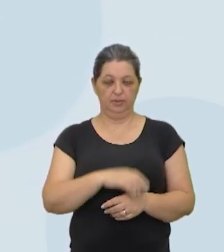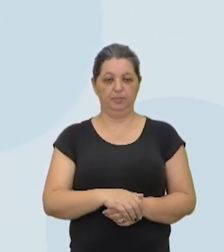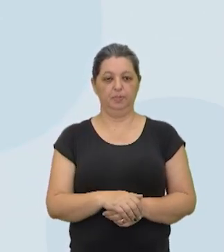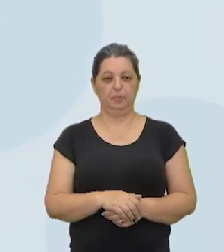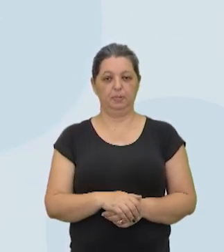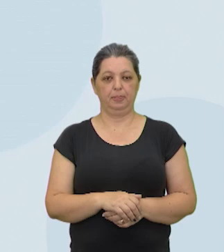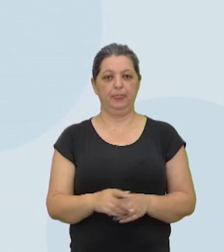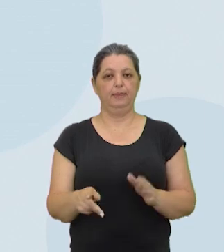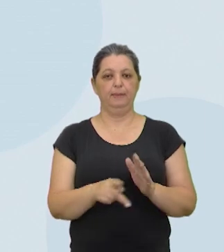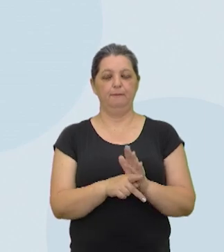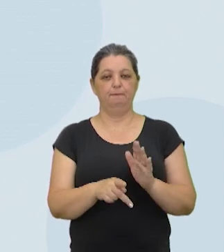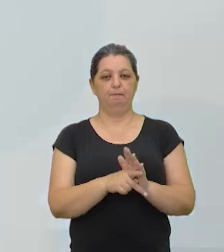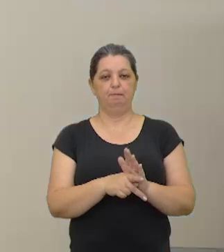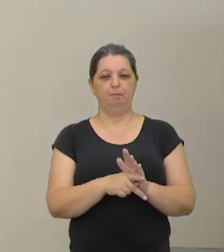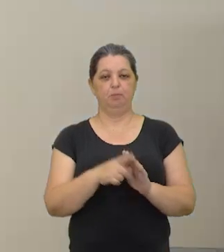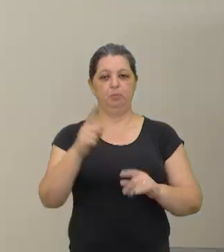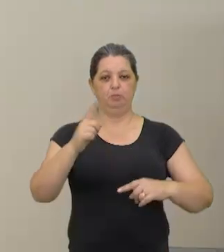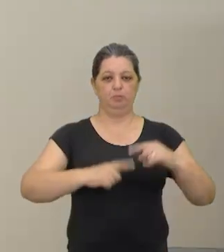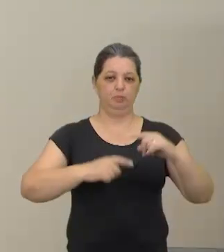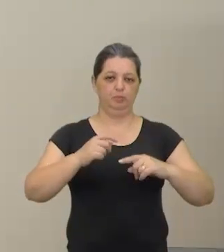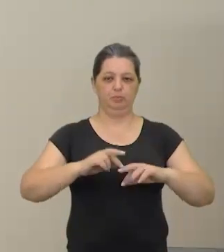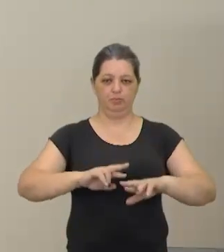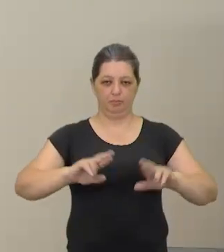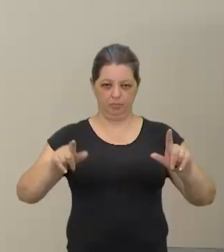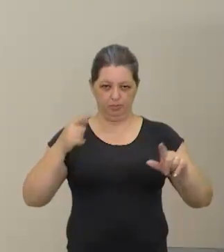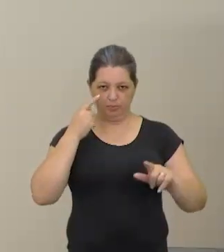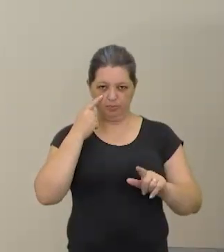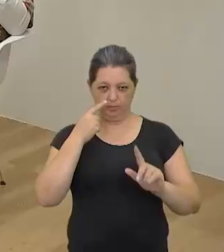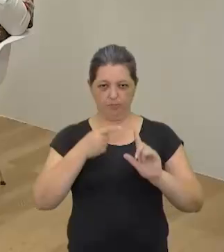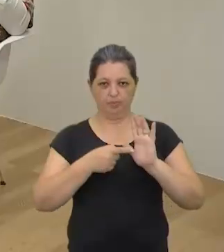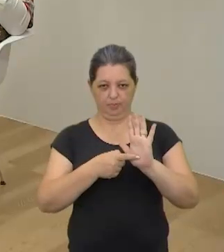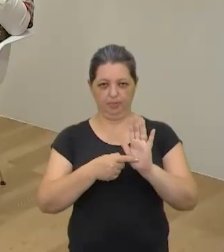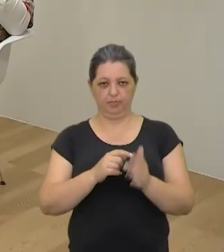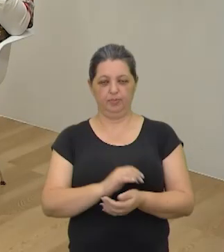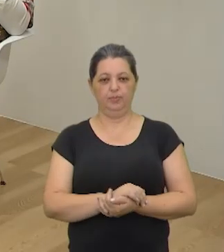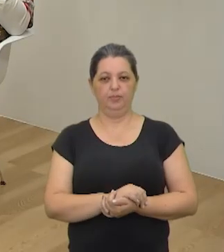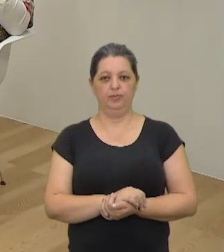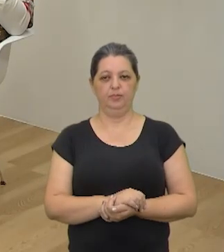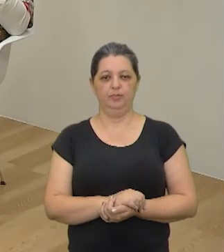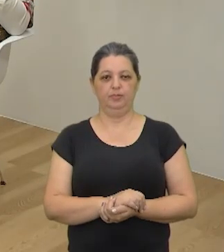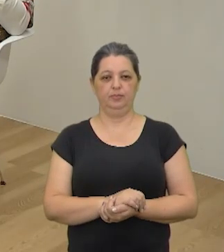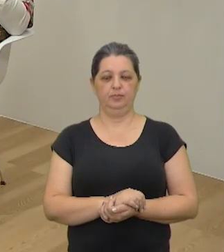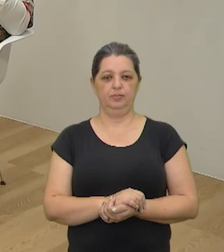sobre escultura com material totalmente diferente. Espero que vocês gostem.